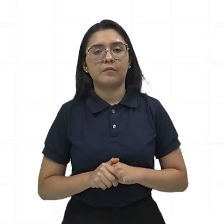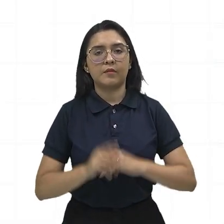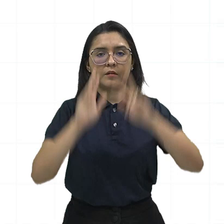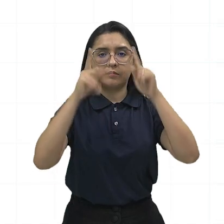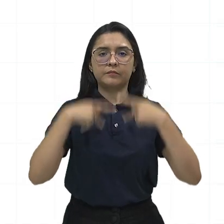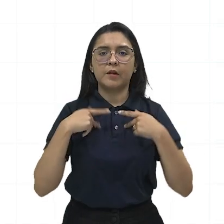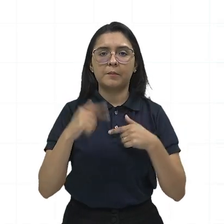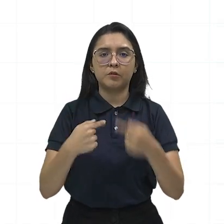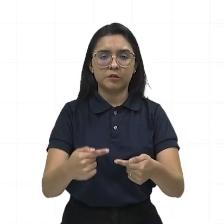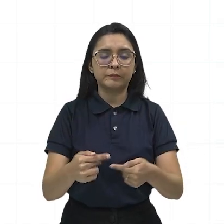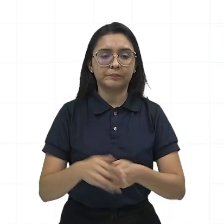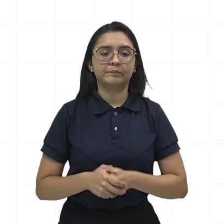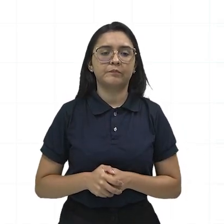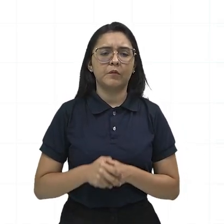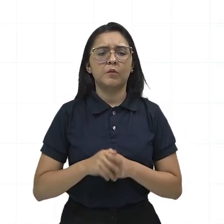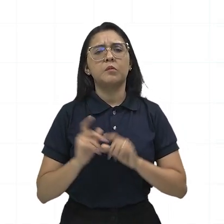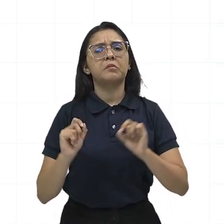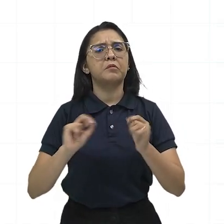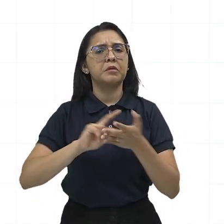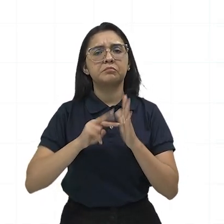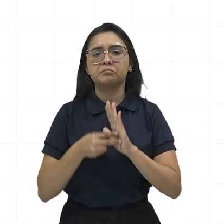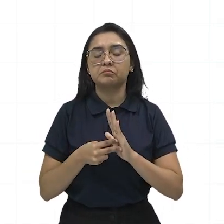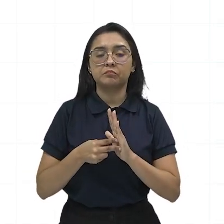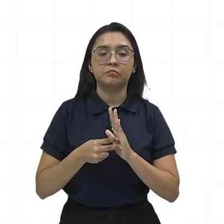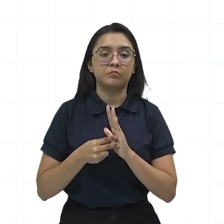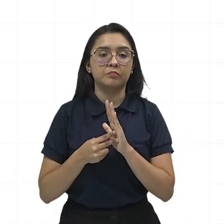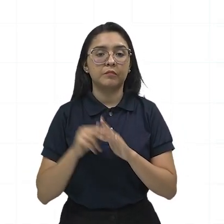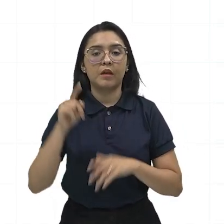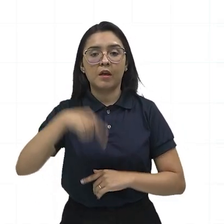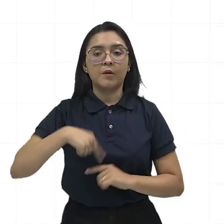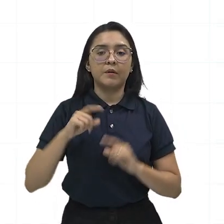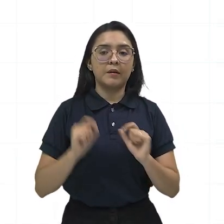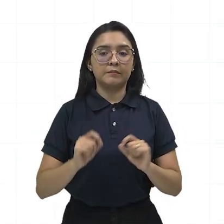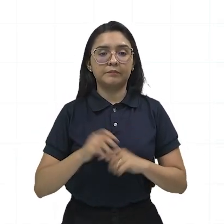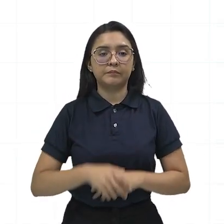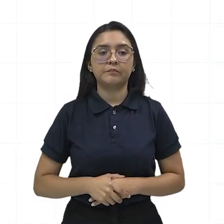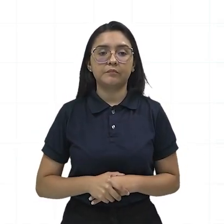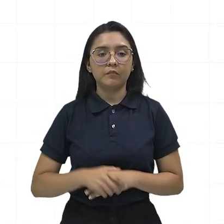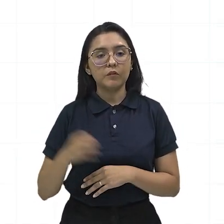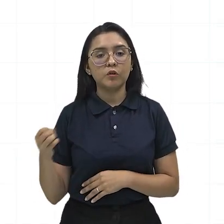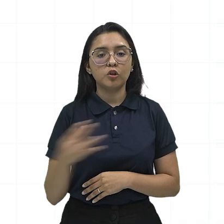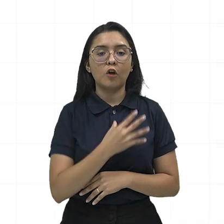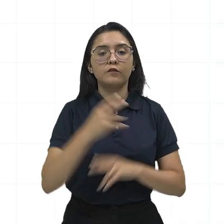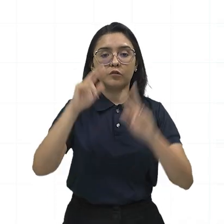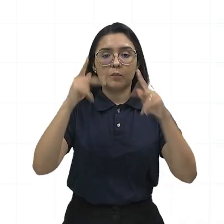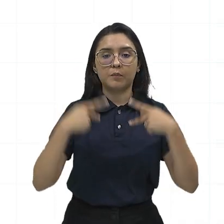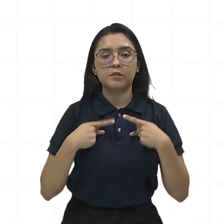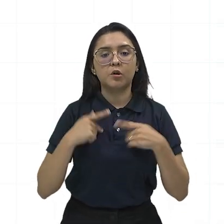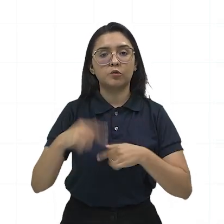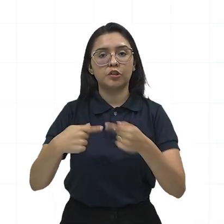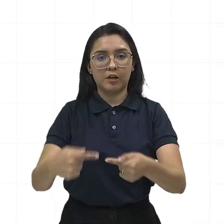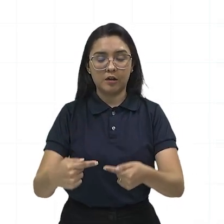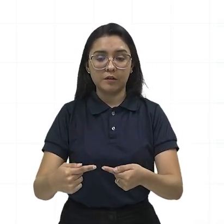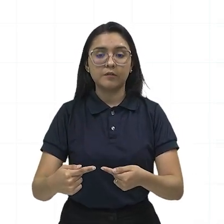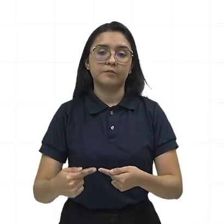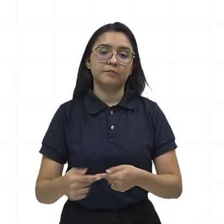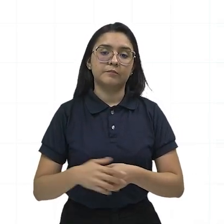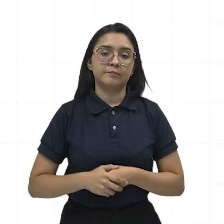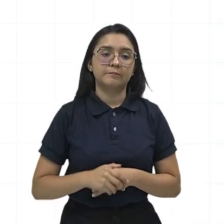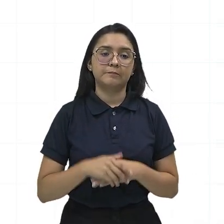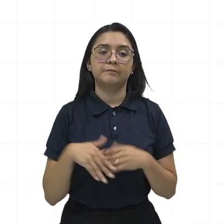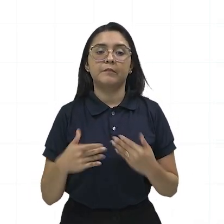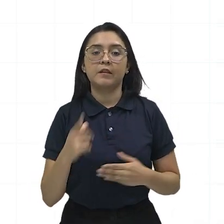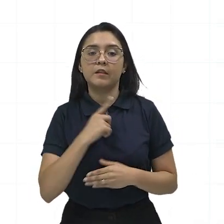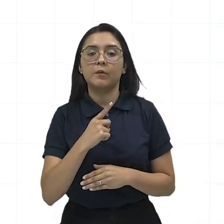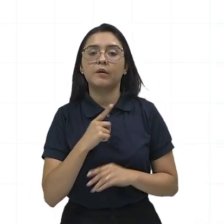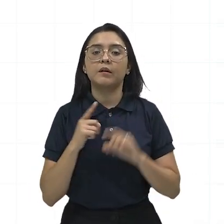Reprodução humana. O que é a reprodução humana? É o processo pelo qual novos indivíduos humanos são gerados. Ela